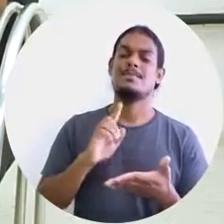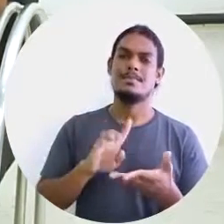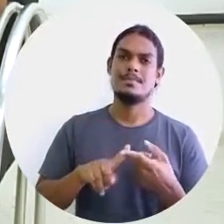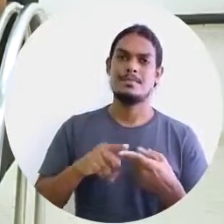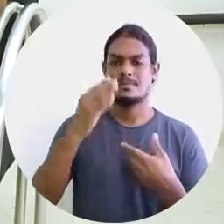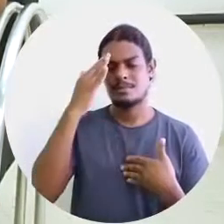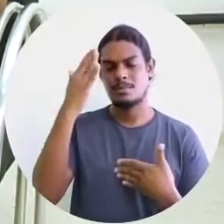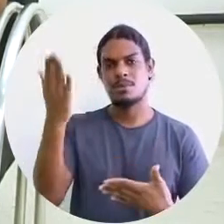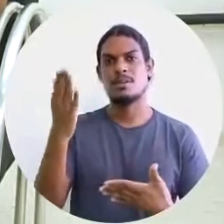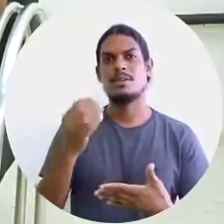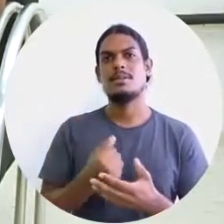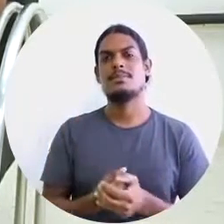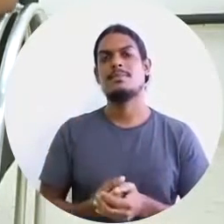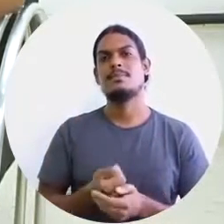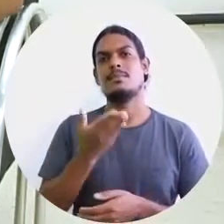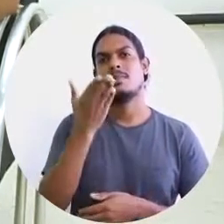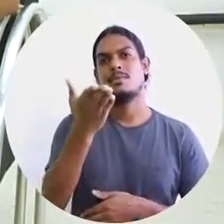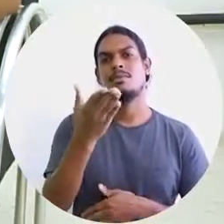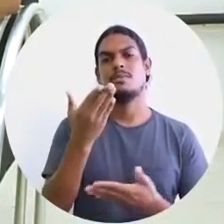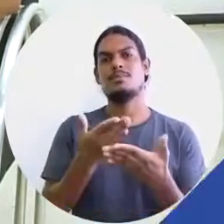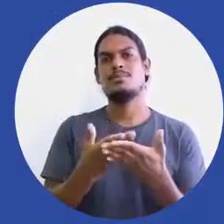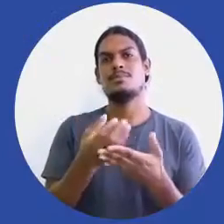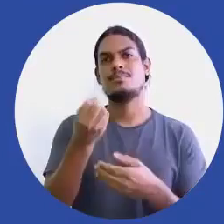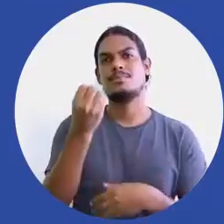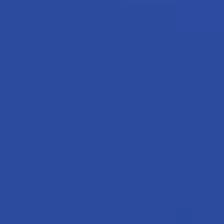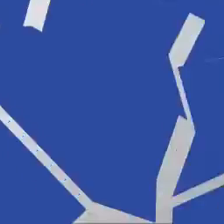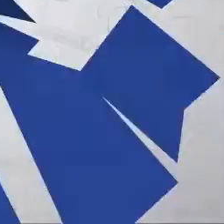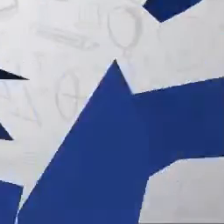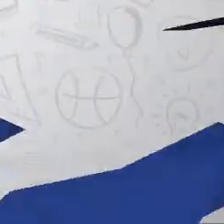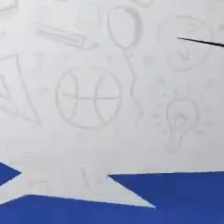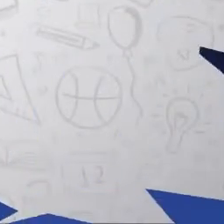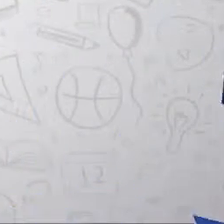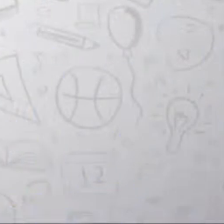obrigado. Caro estudante, bons estudos.